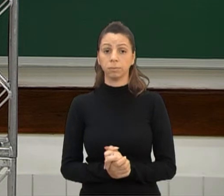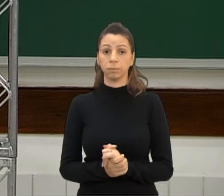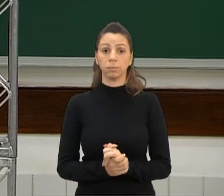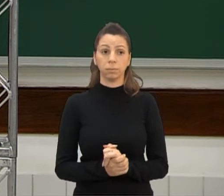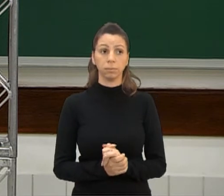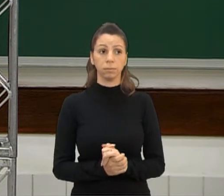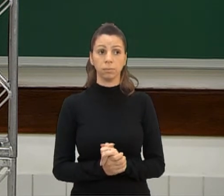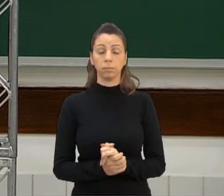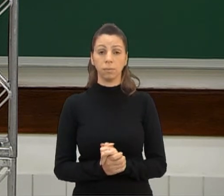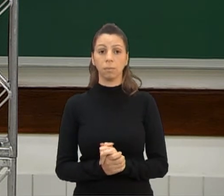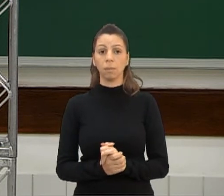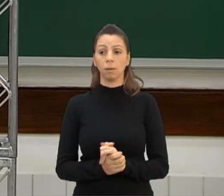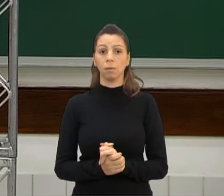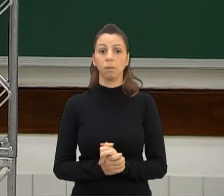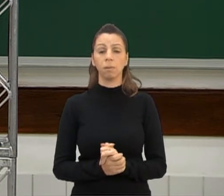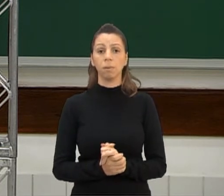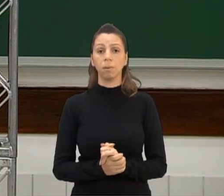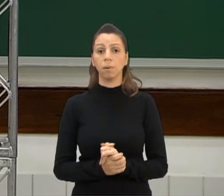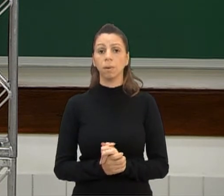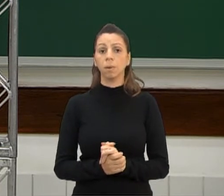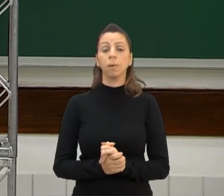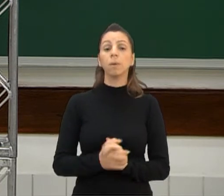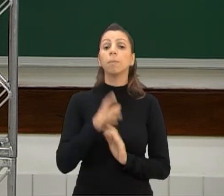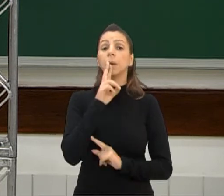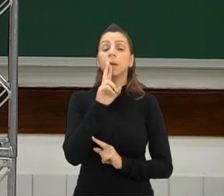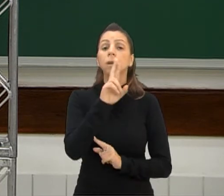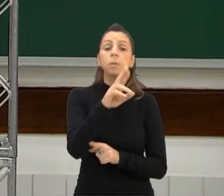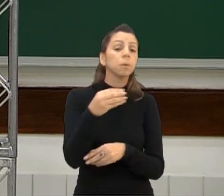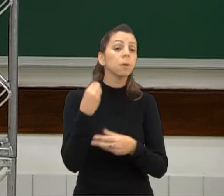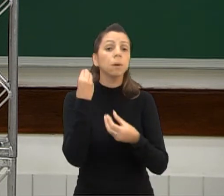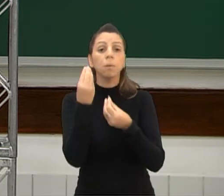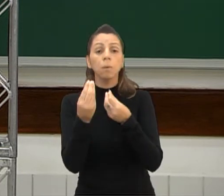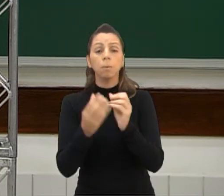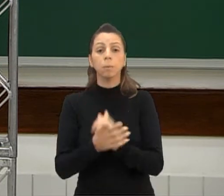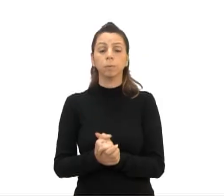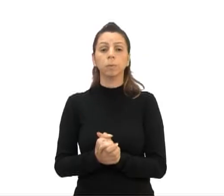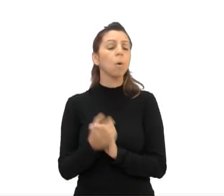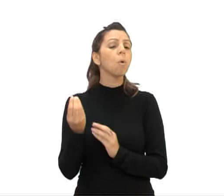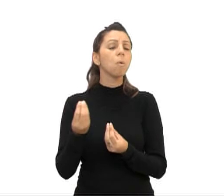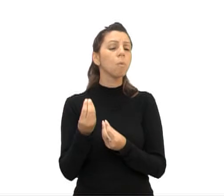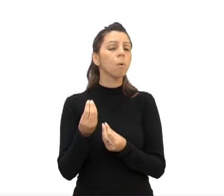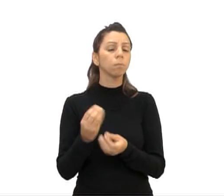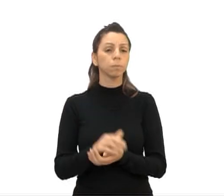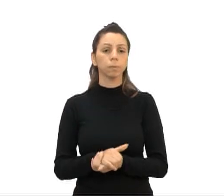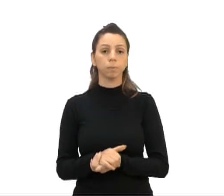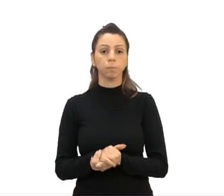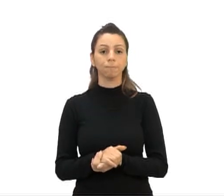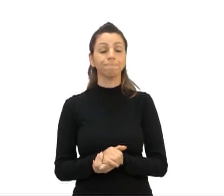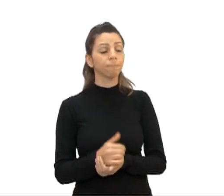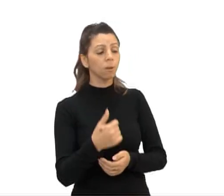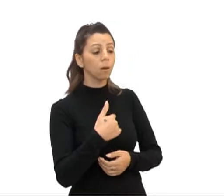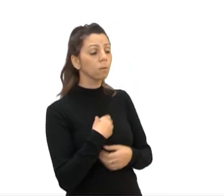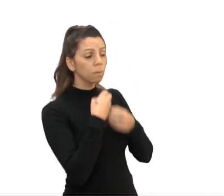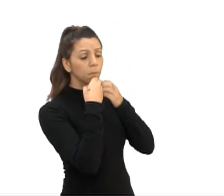esse saludo, ou seja, para responder uma pessoa que disse olá, que tal? Oi, tudo bem? Como é que eu respondo? Estoy